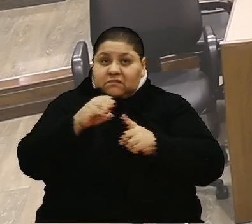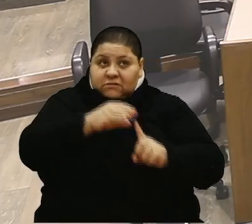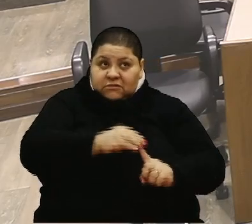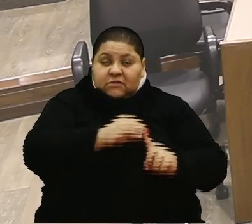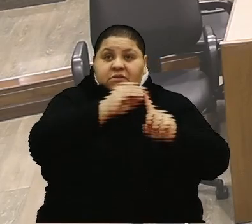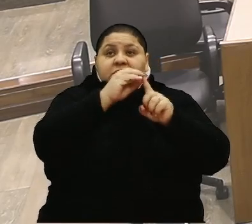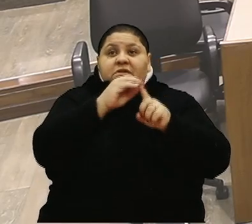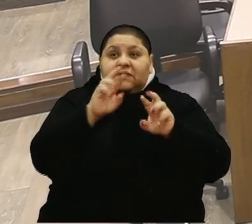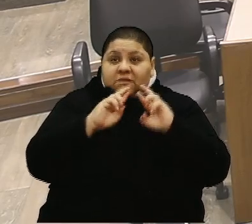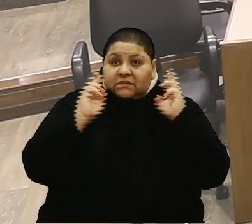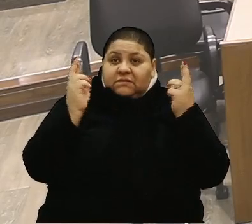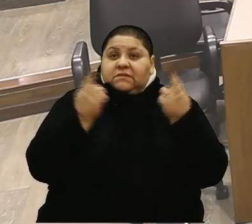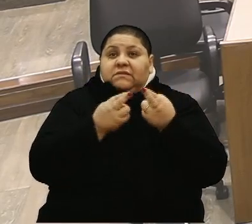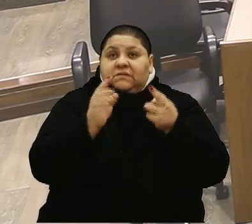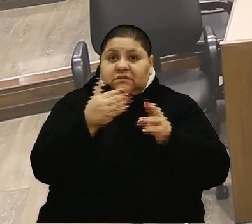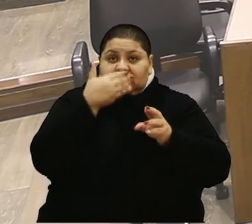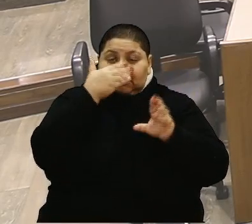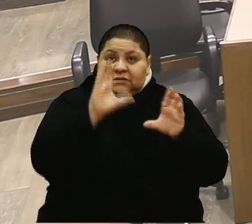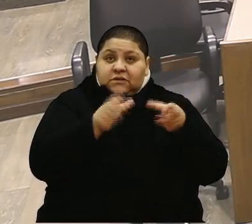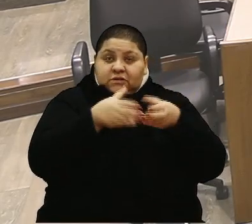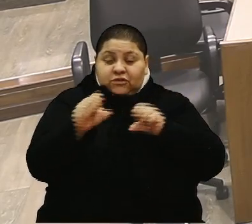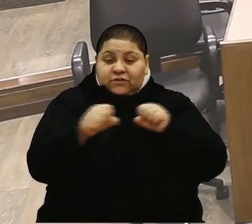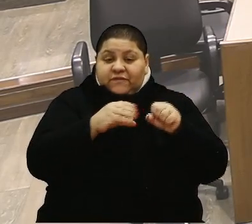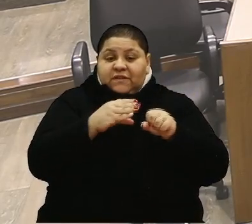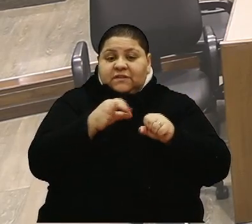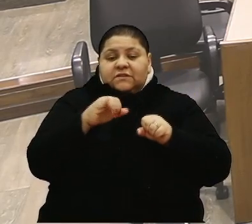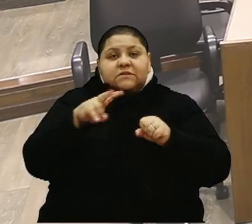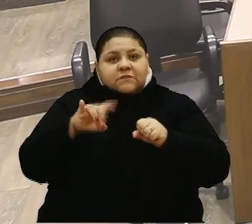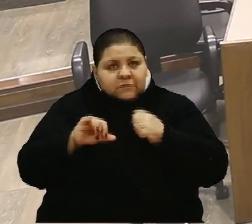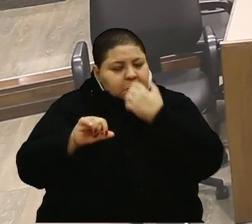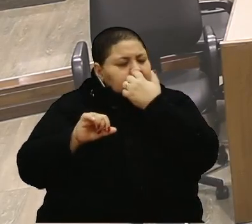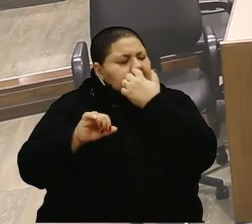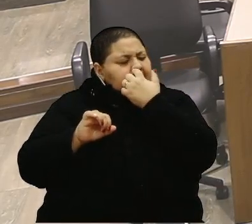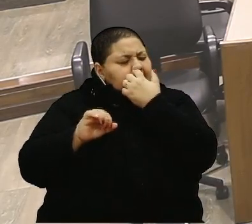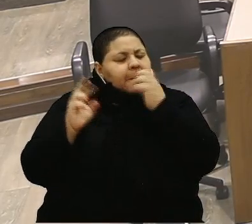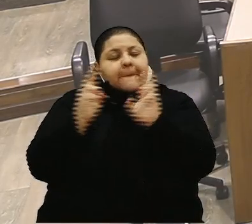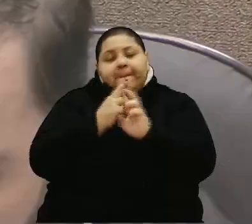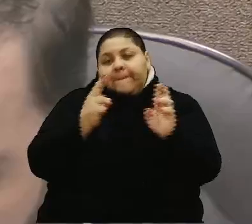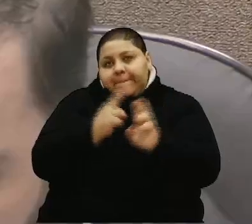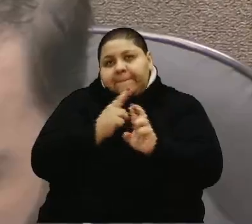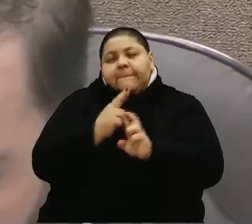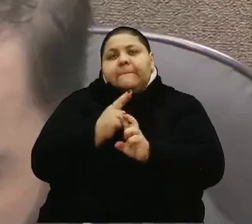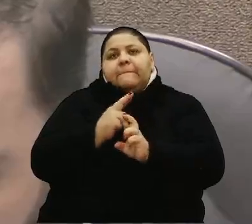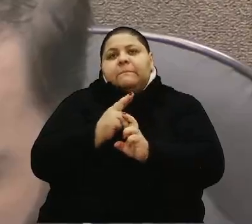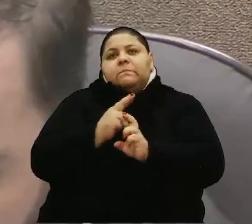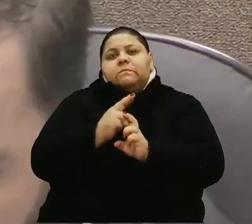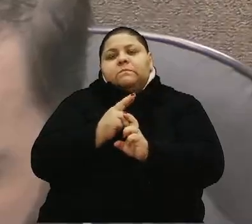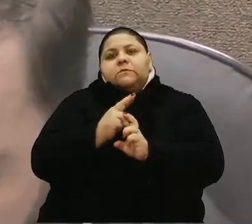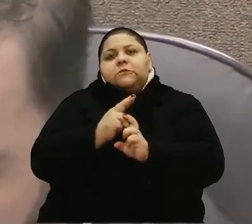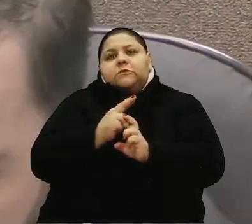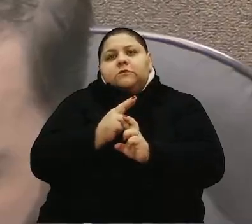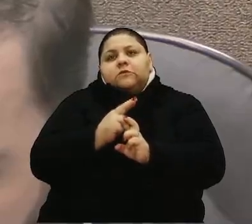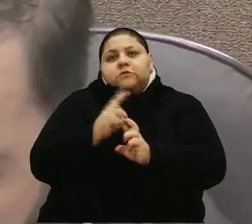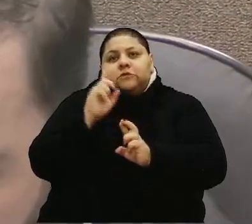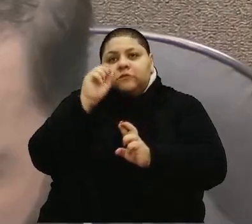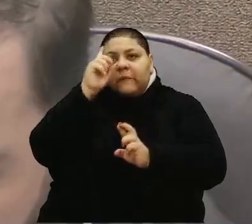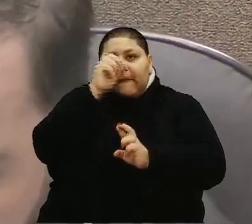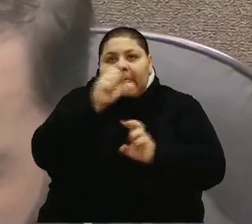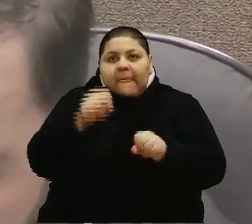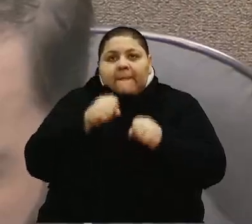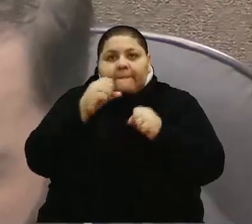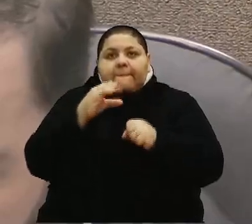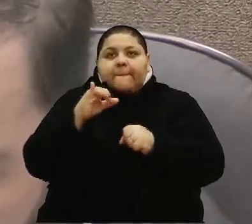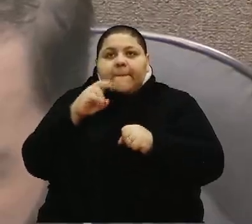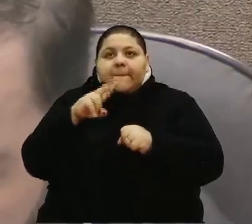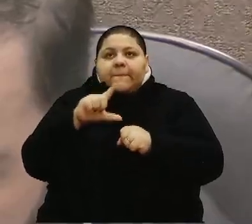nas nossas reuniões ali da Frente Parlamentar da Defesa Civil, em relação a isso, né? A questão, a dificuldade da Defesa Civil